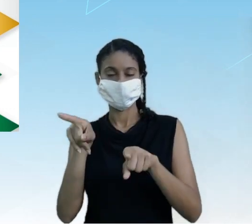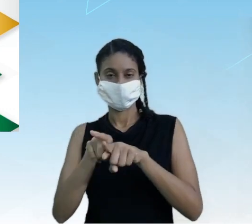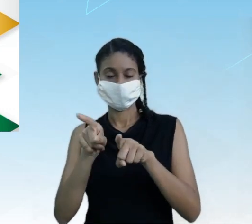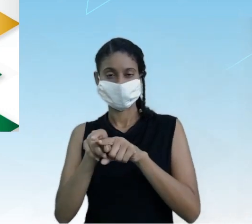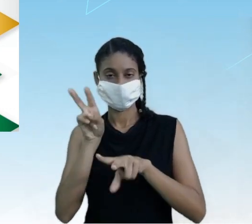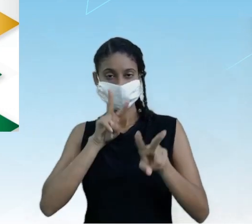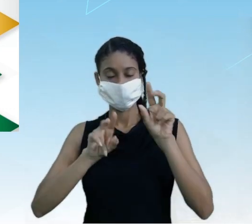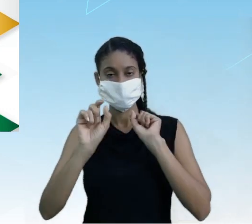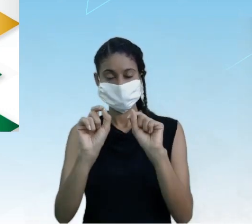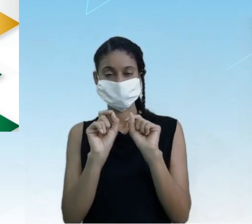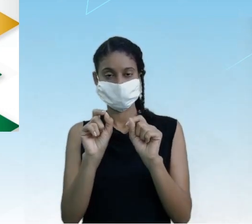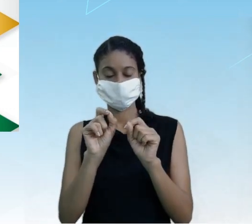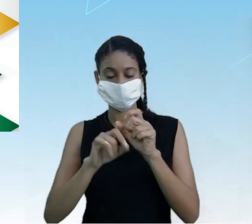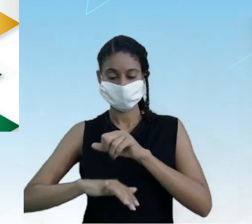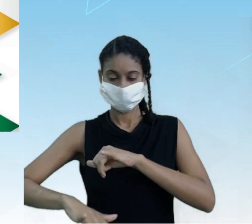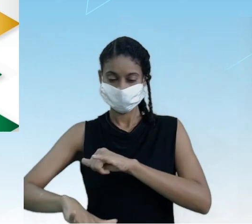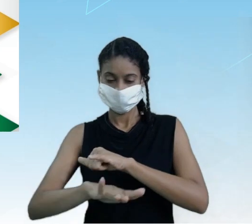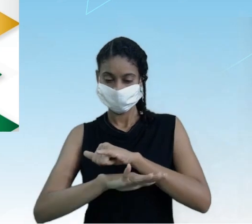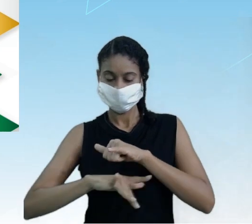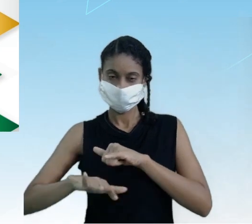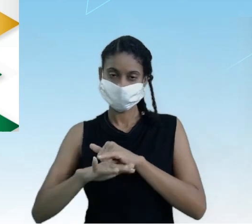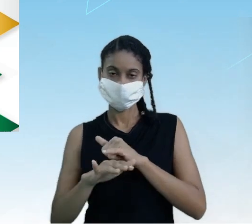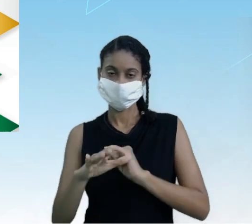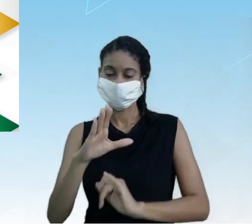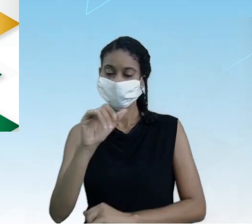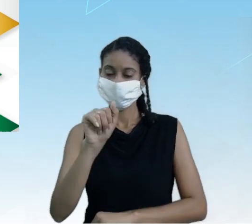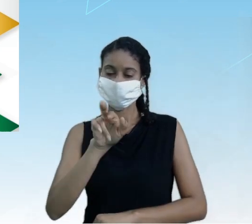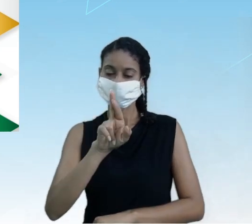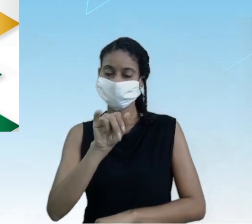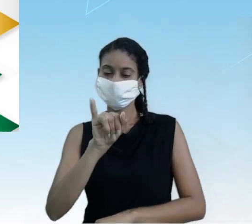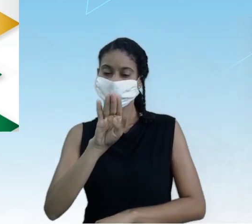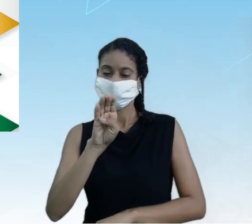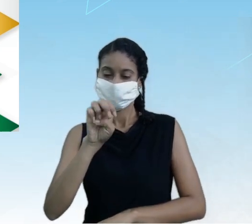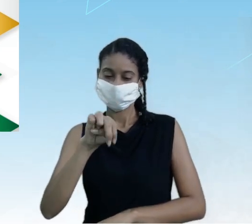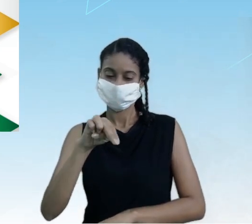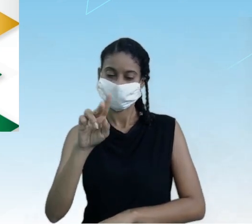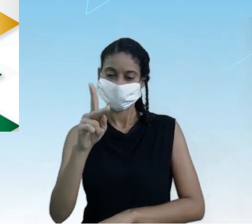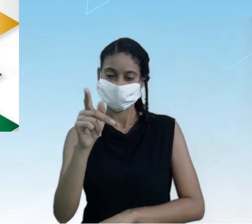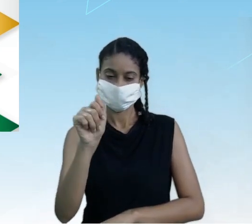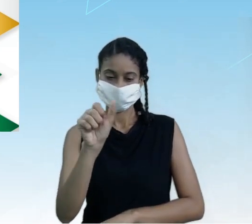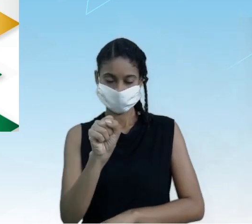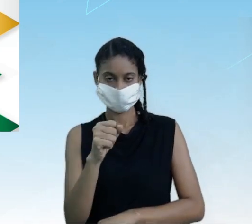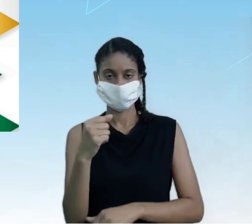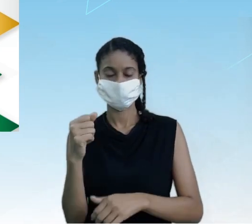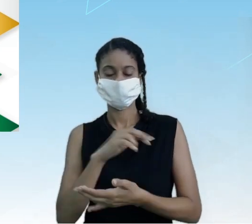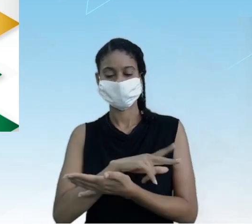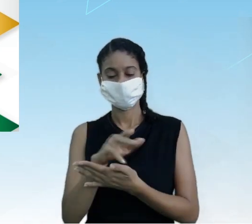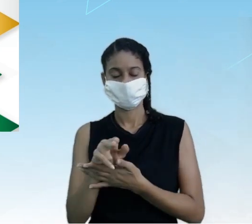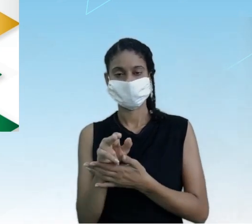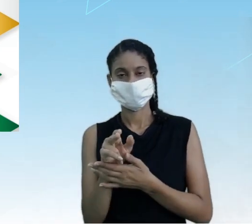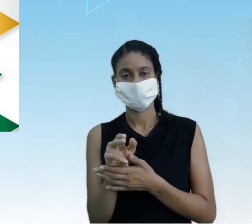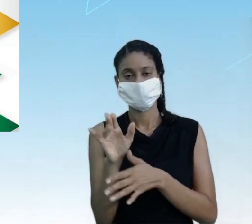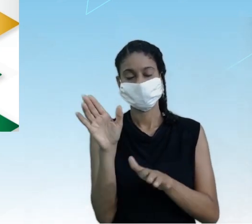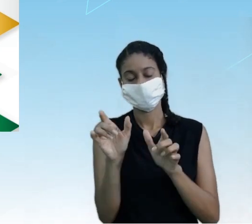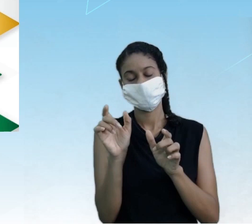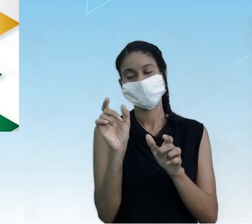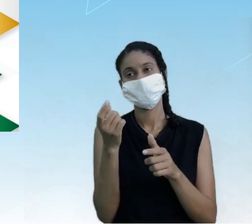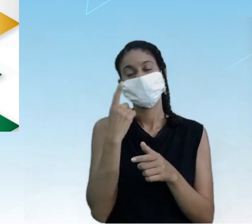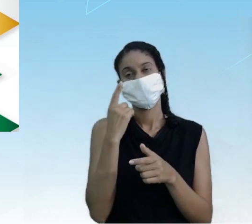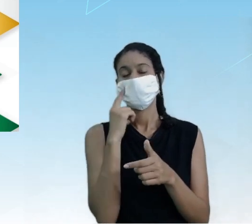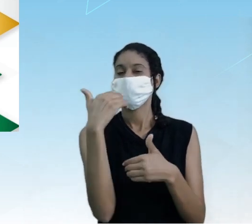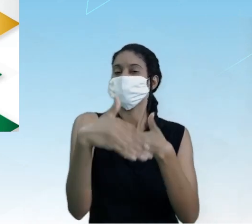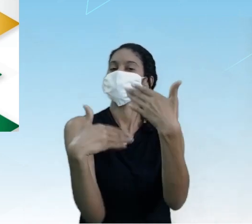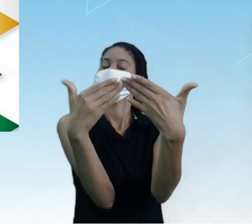pegando aí as ilhas caribenhas, né, com variações de acordo com o seu processo